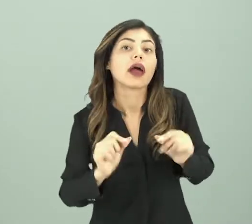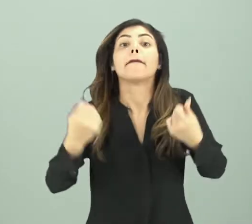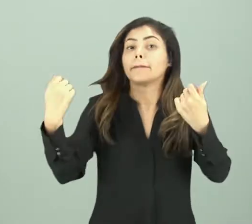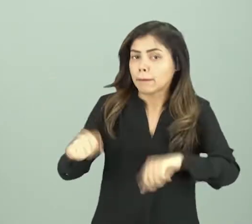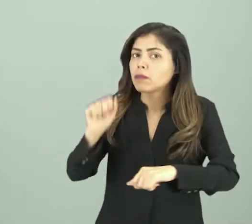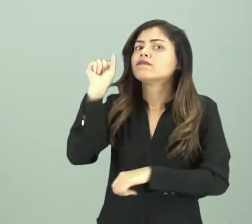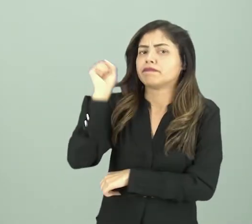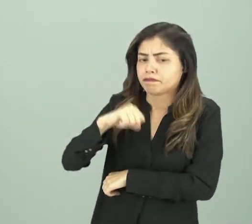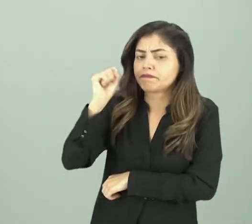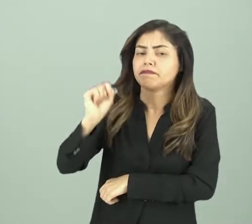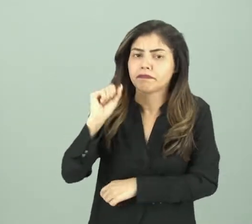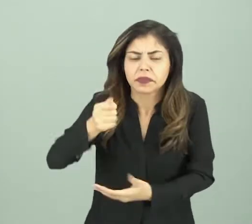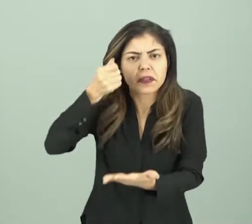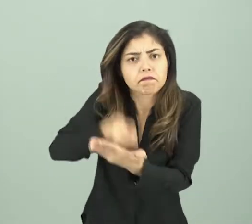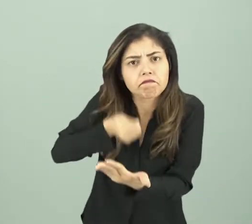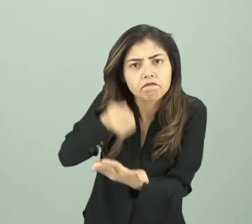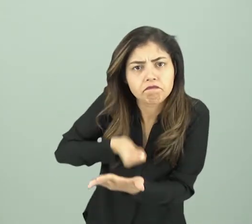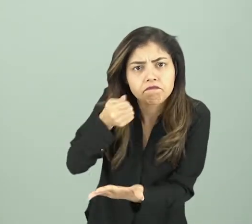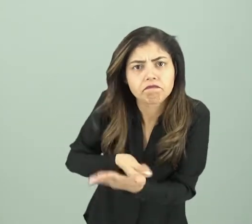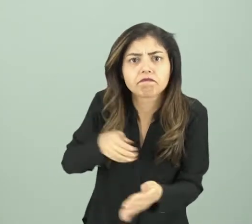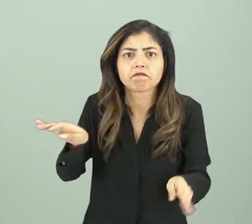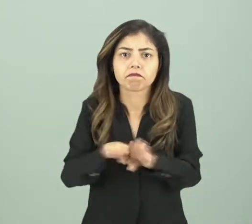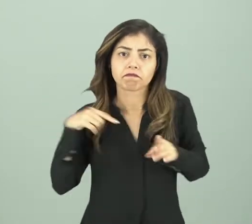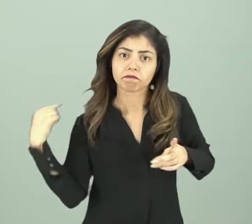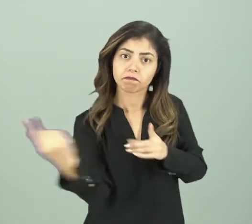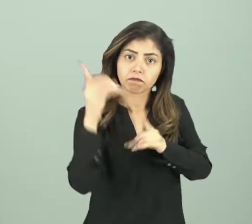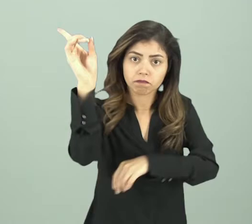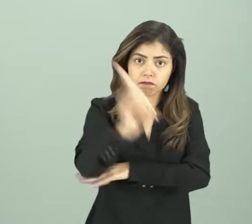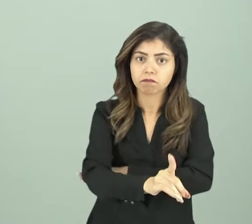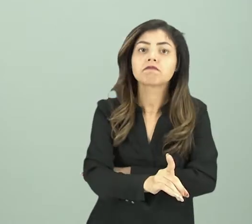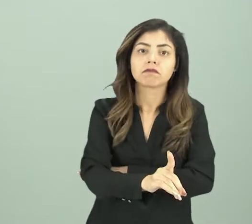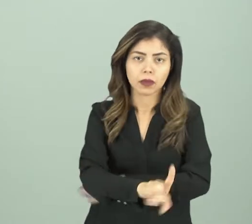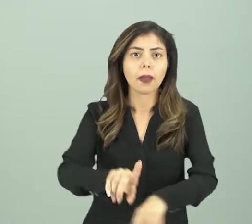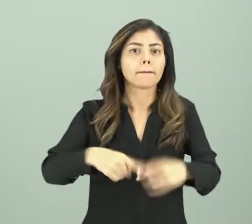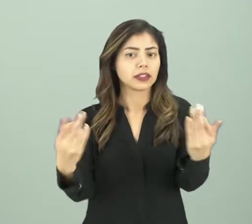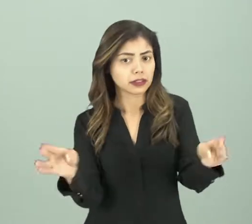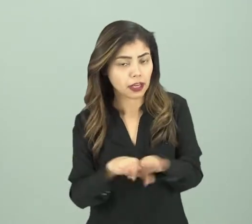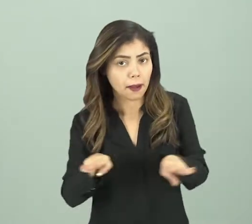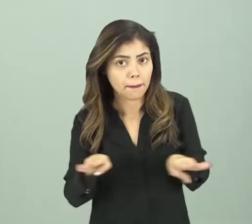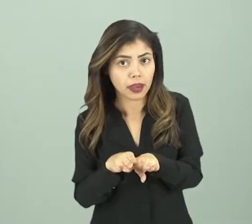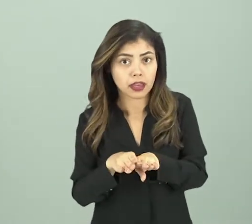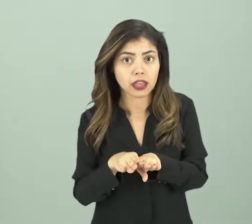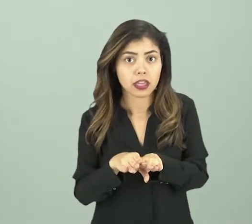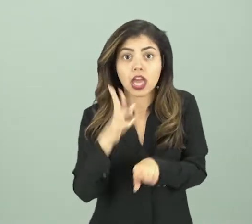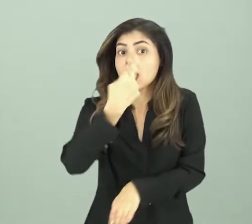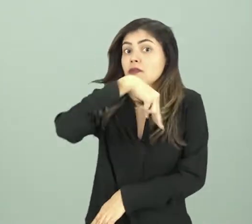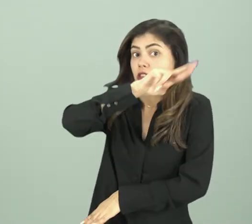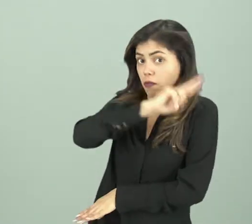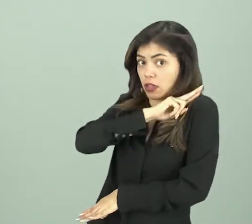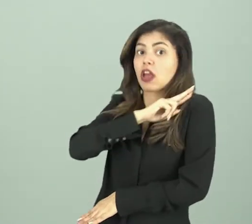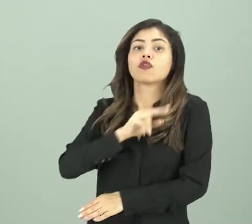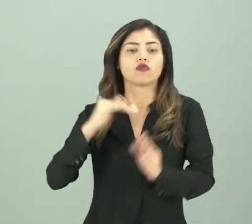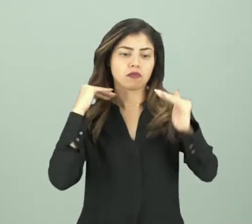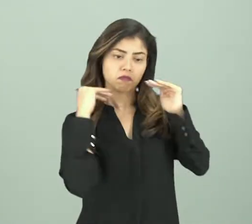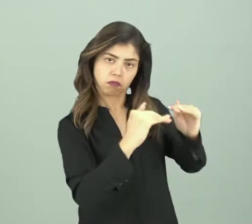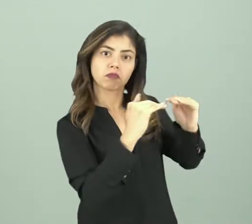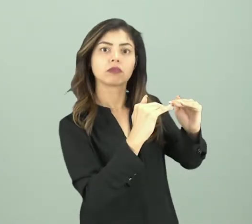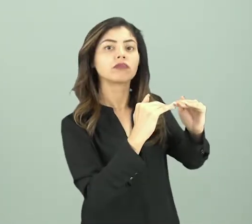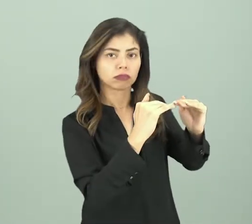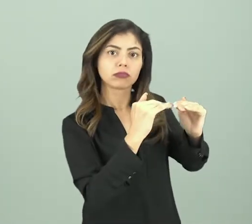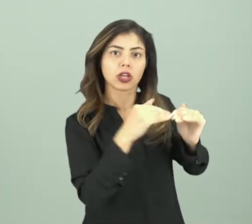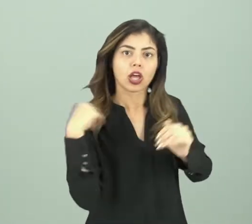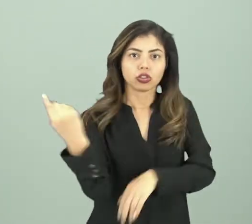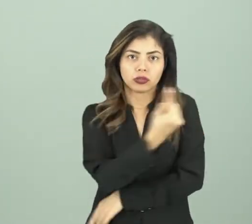sim fazer uma exigência severa dos nossos direitos, mas também devemos cumprir rigorosamente com as